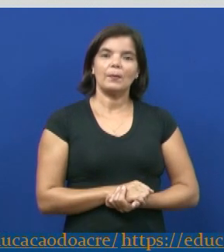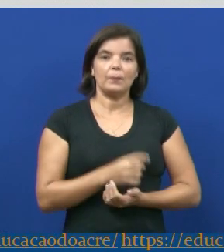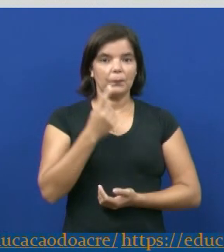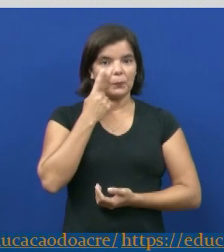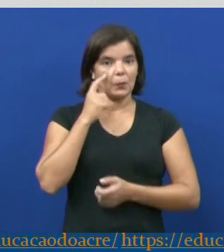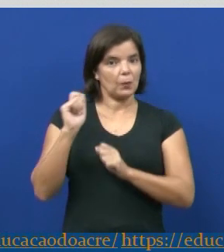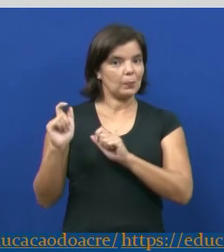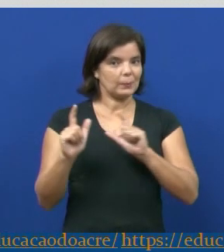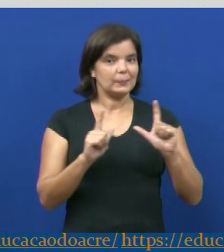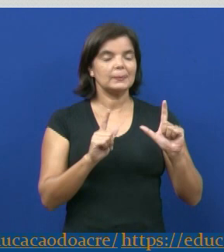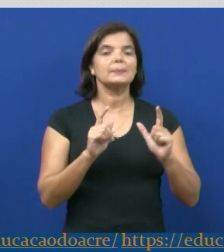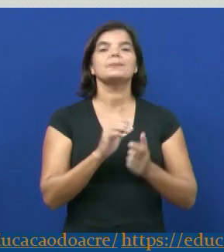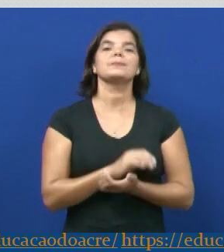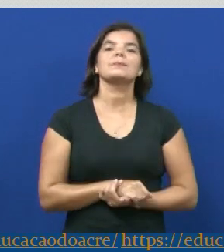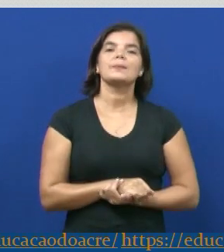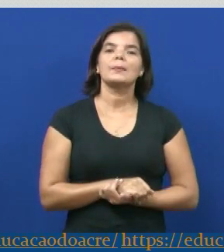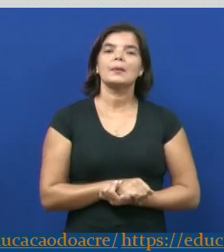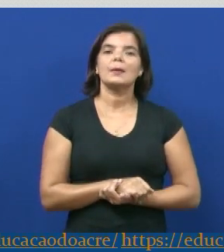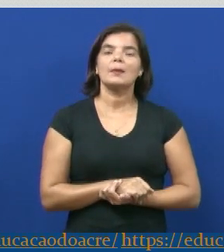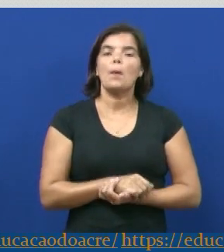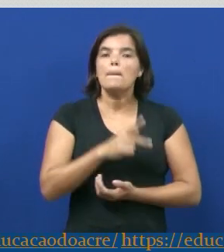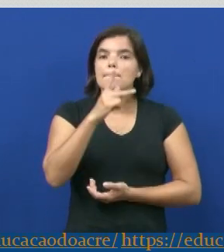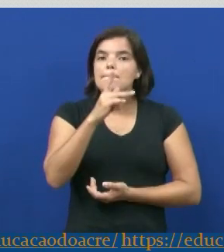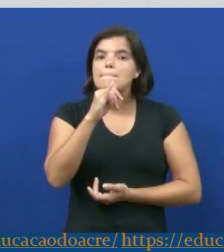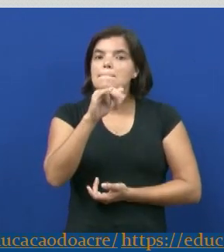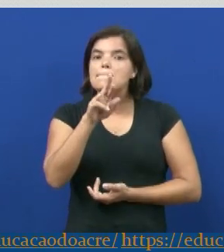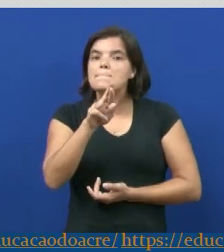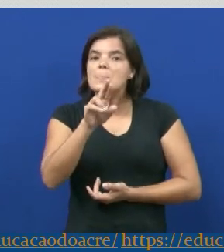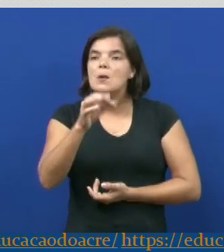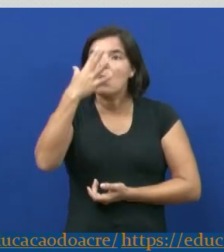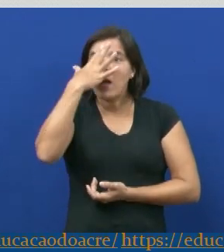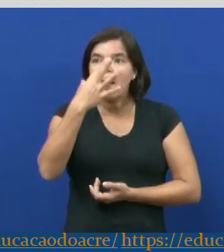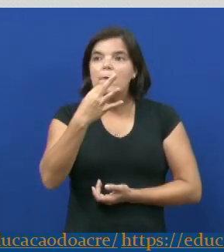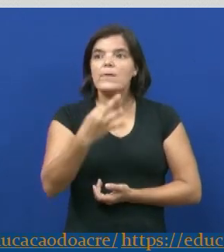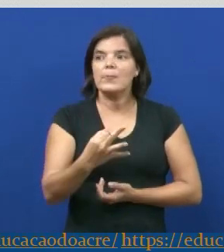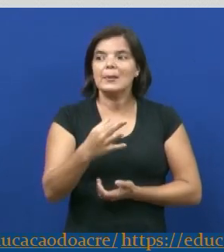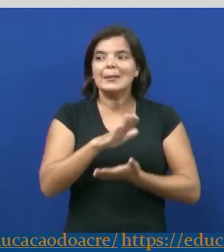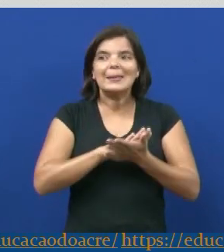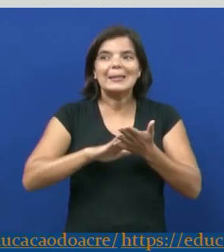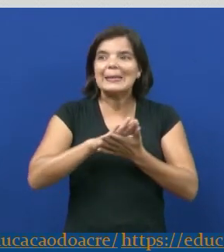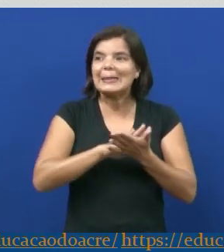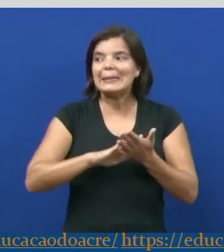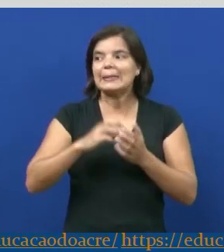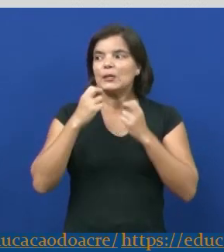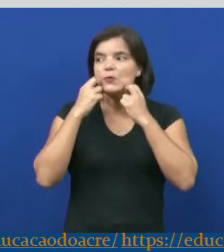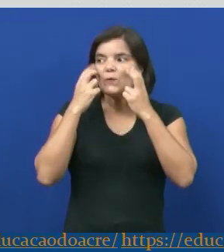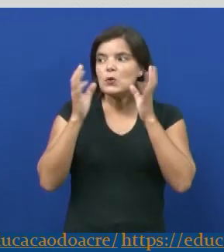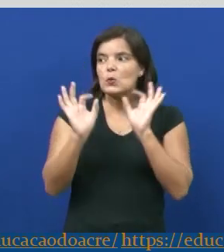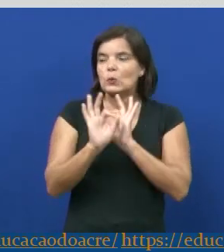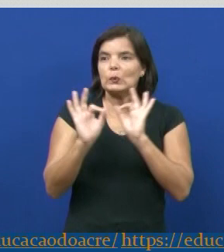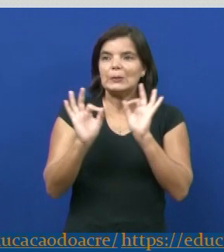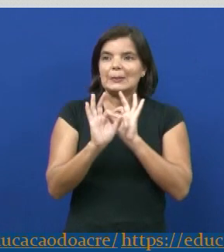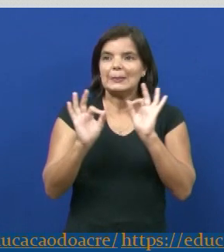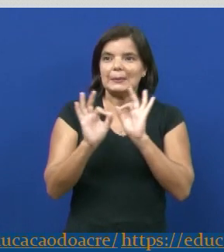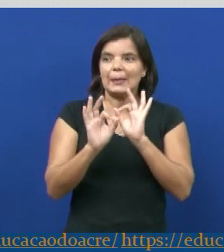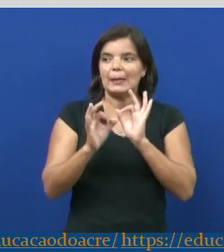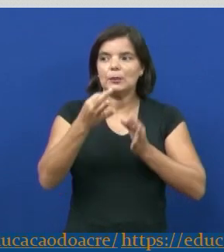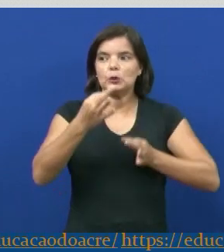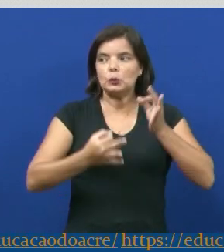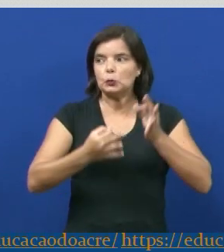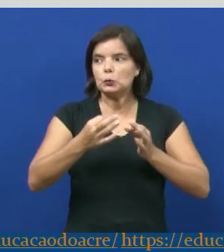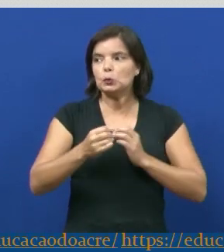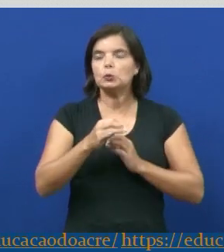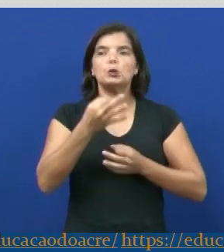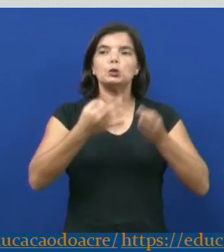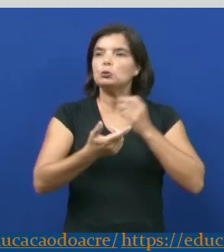Olha para o slide. Pirro afirmava que nada é nobre nem vergonhoso, justo ou injusto,